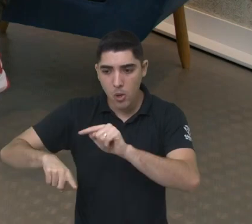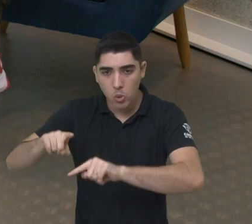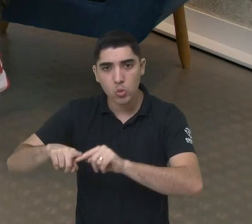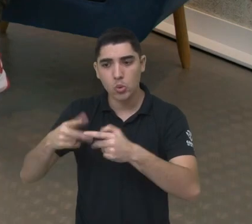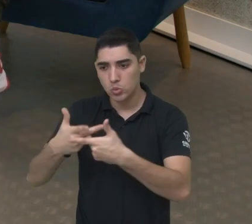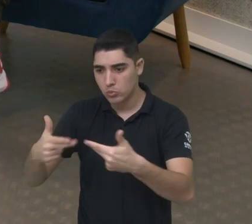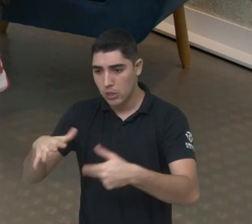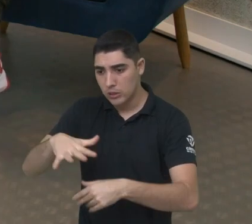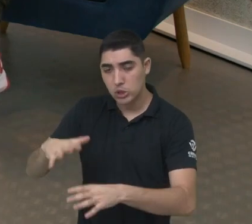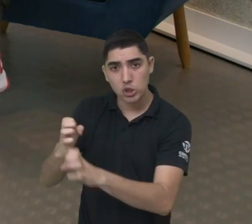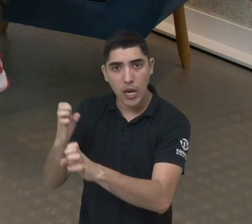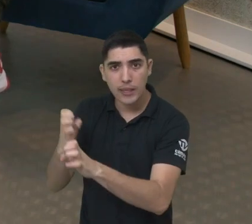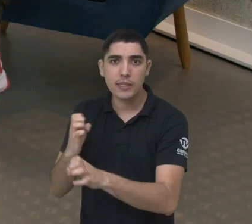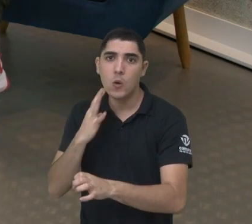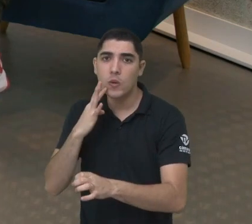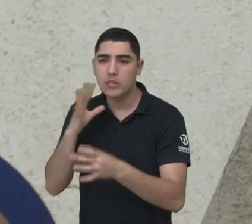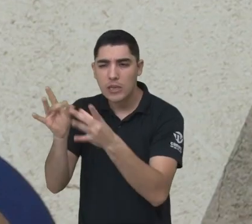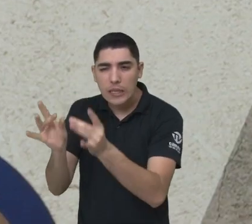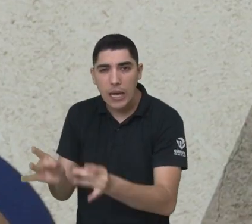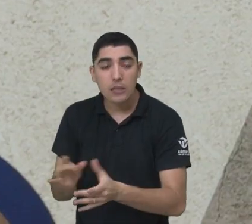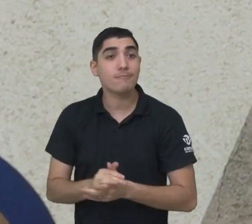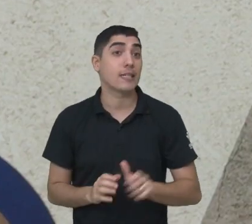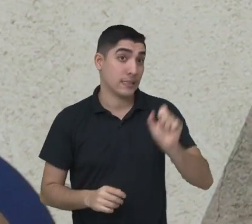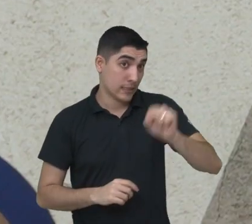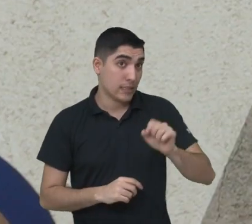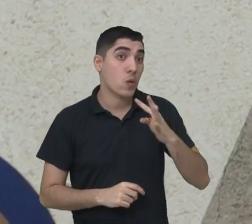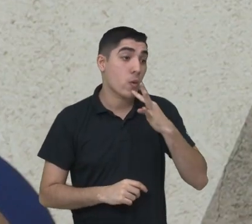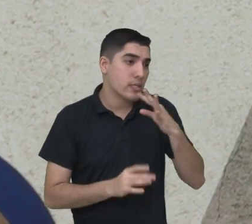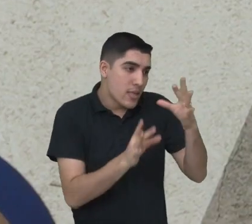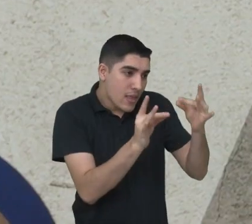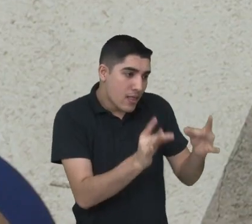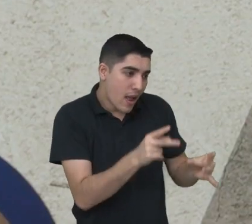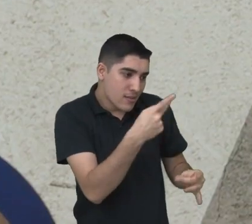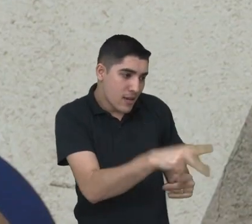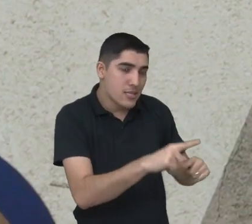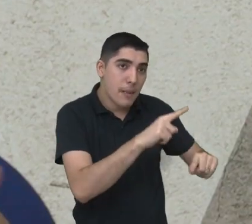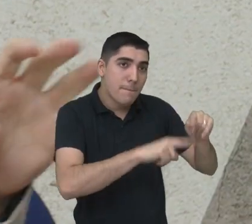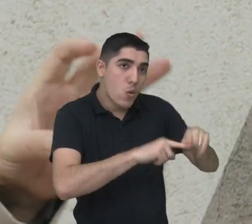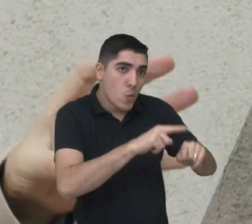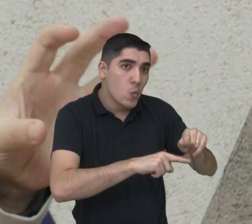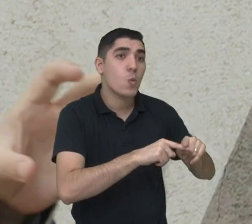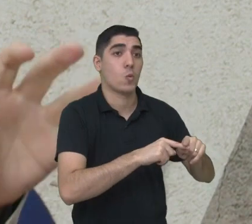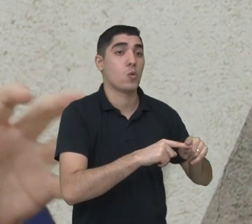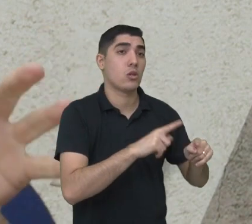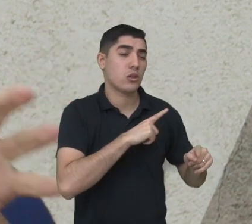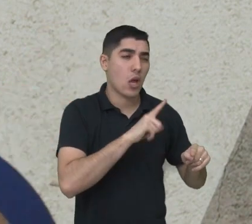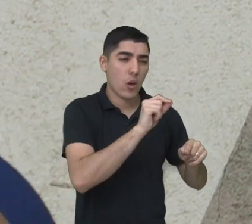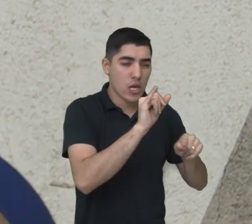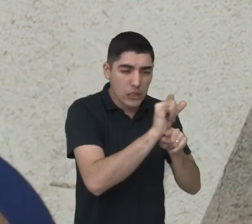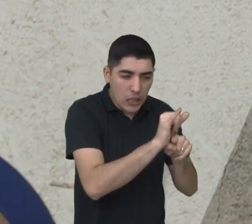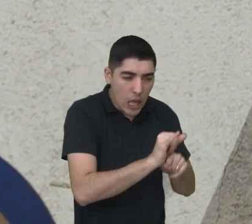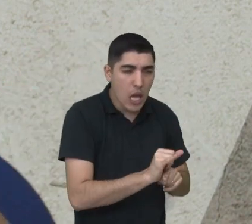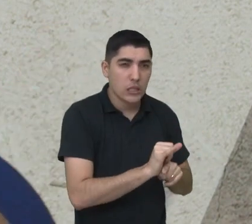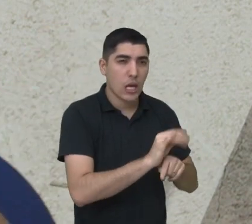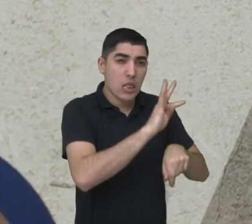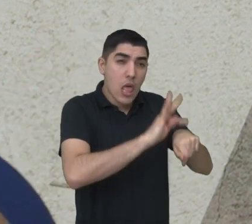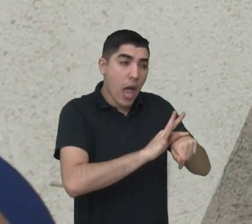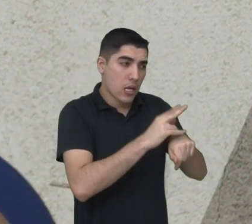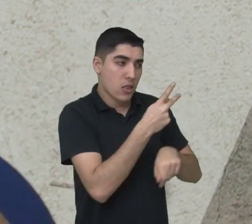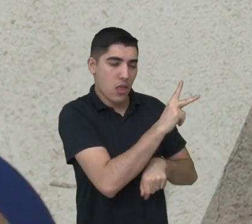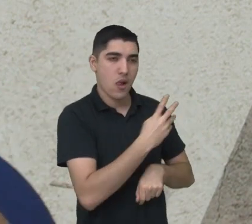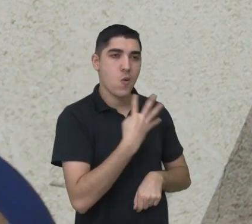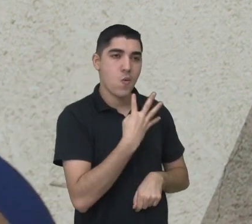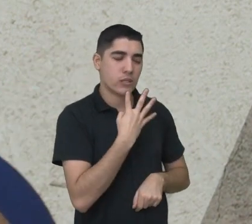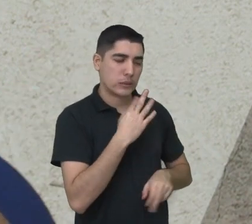da parte de engenharia, né? Conhecendo do produto, tendo um olhar, né, técnico para o produto, né, dentro dessa cadeia de produção. Só